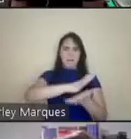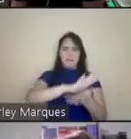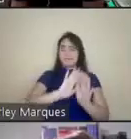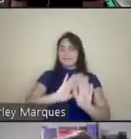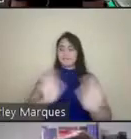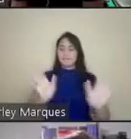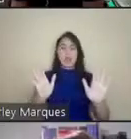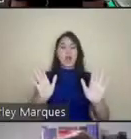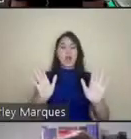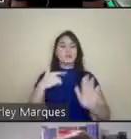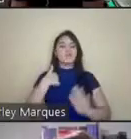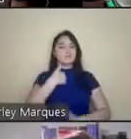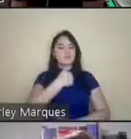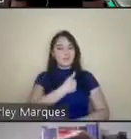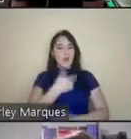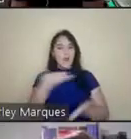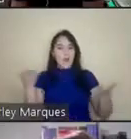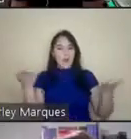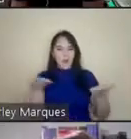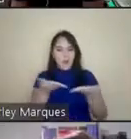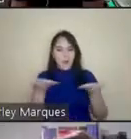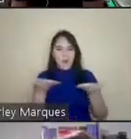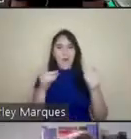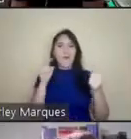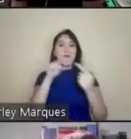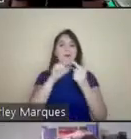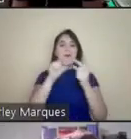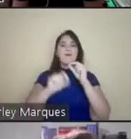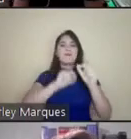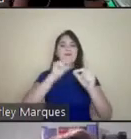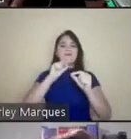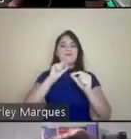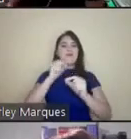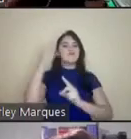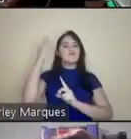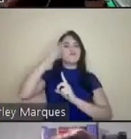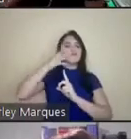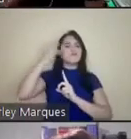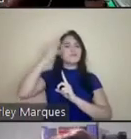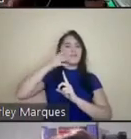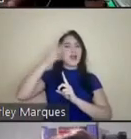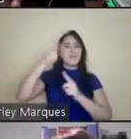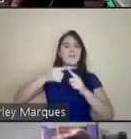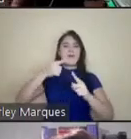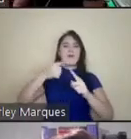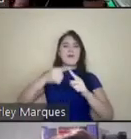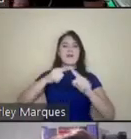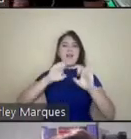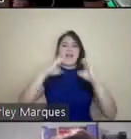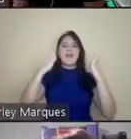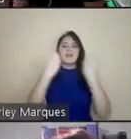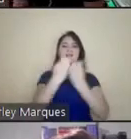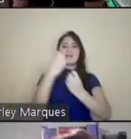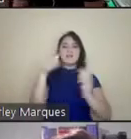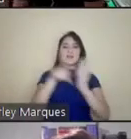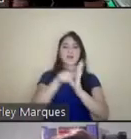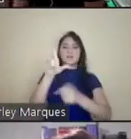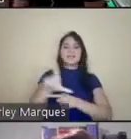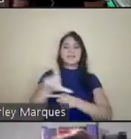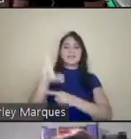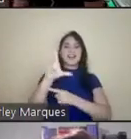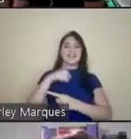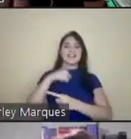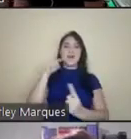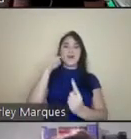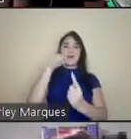mas a gente juntou hoje aqui para poder falar, até porque esses eventos literários servem para a gente, pelo